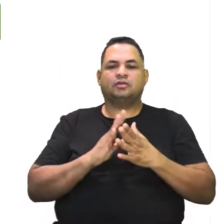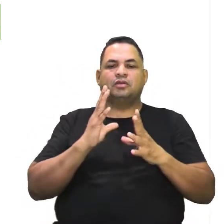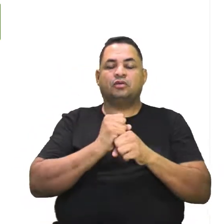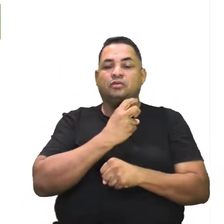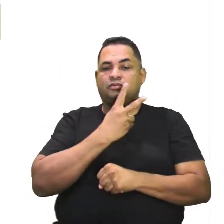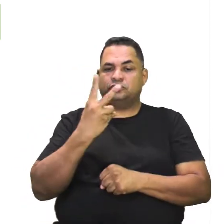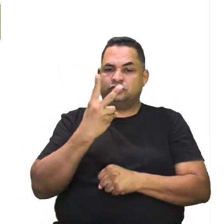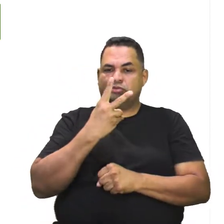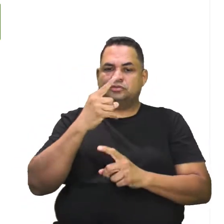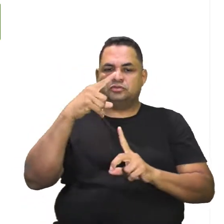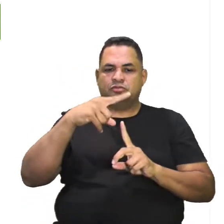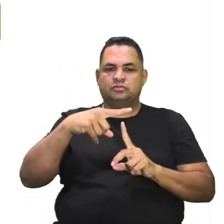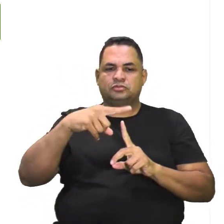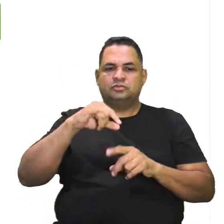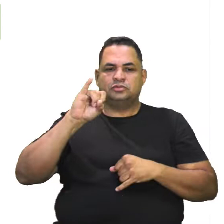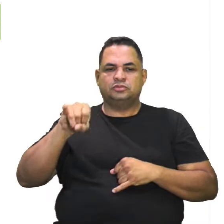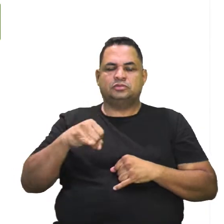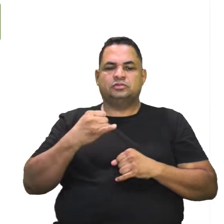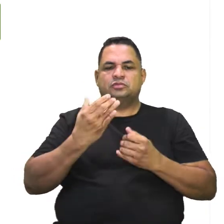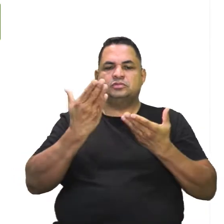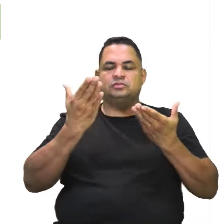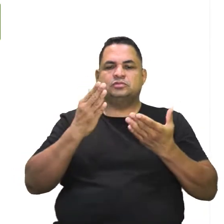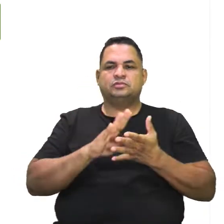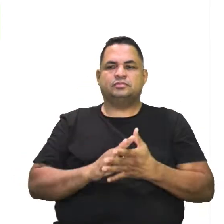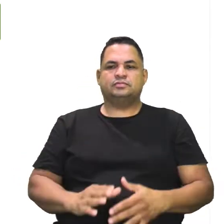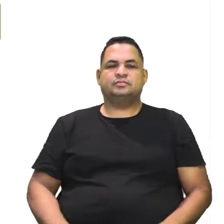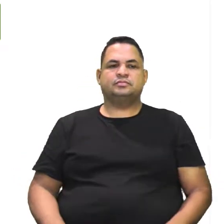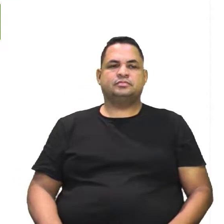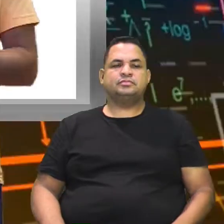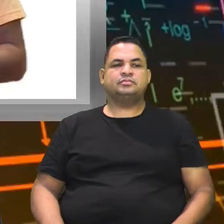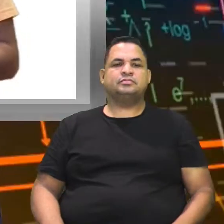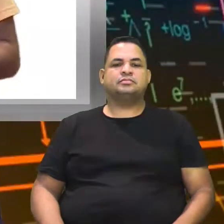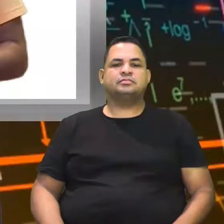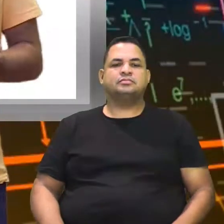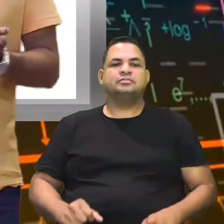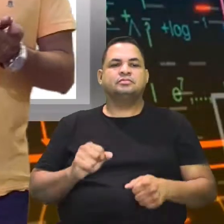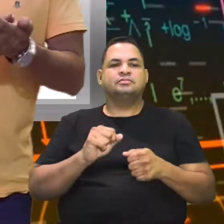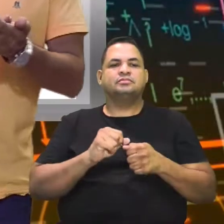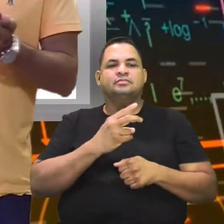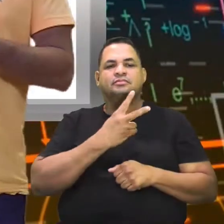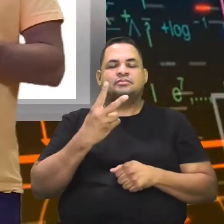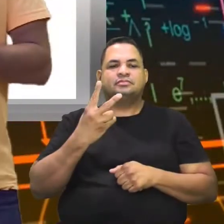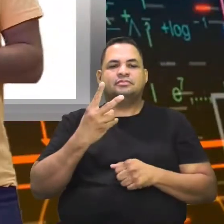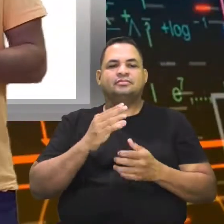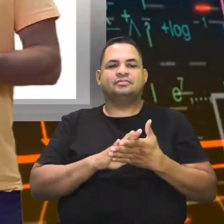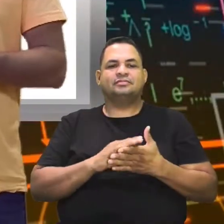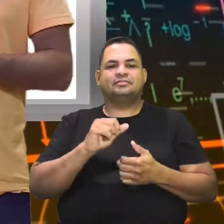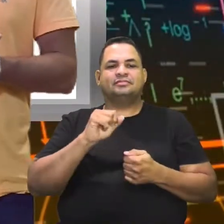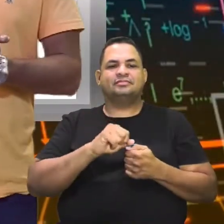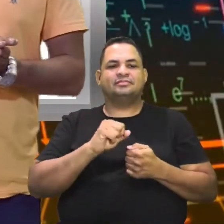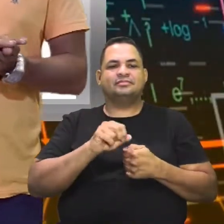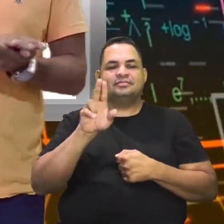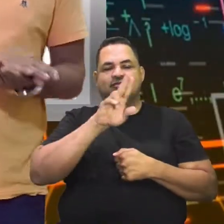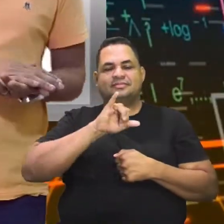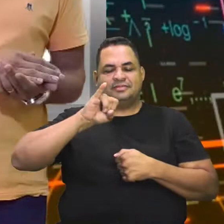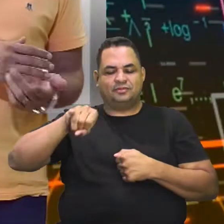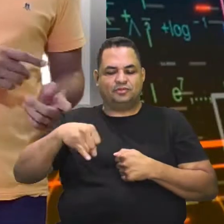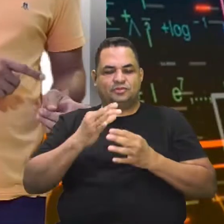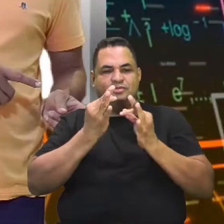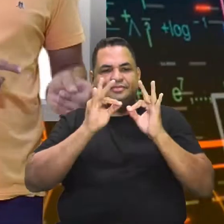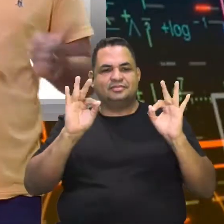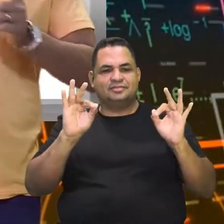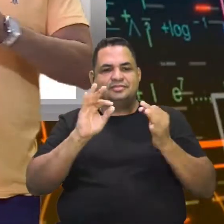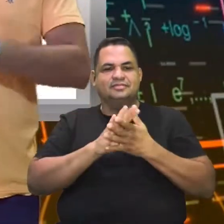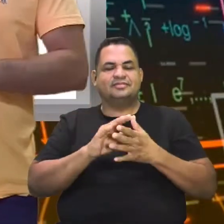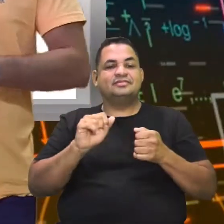dois? Vamos. Aqui a gente vai fazer, resolvendo essa situação prática, a gente vai fazer de duas formas. A gente vai fazer usando o juro simples e a